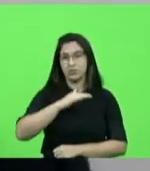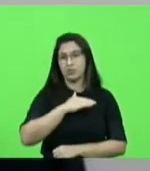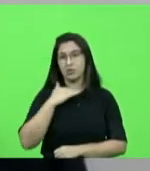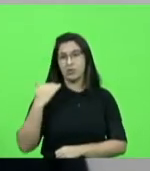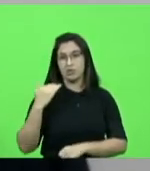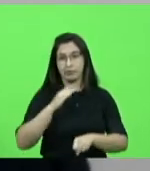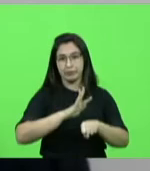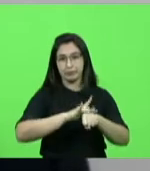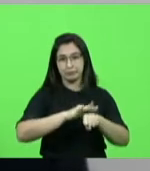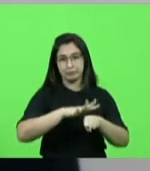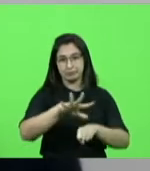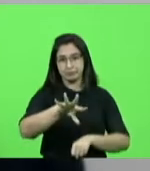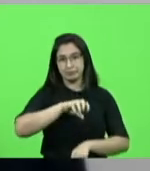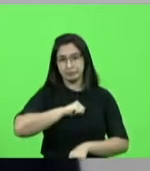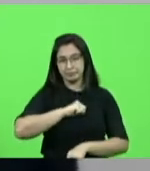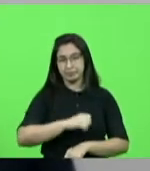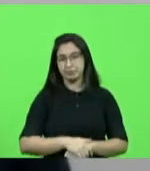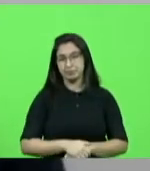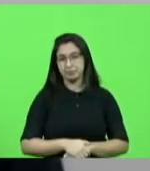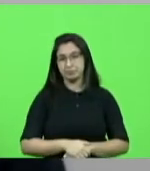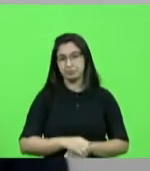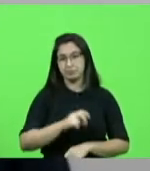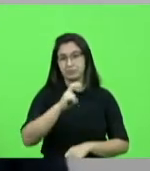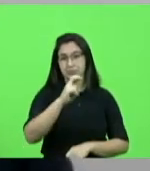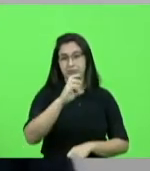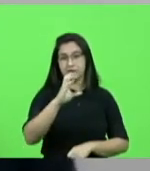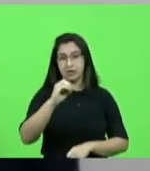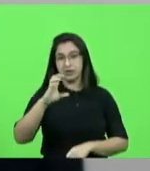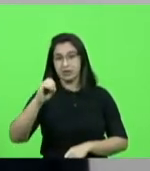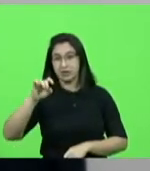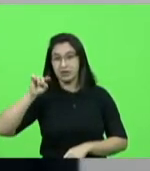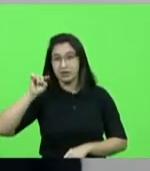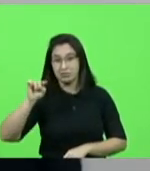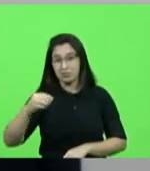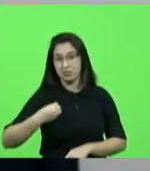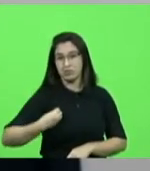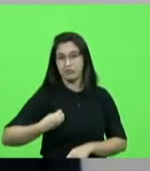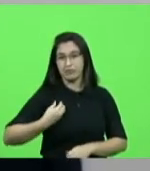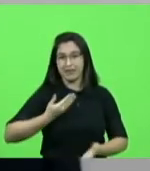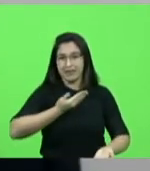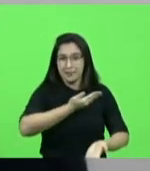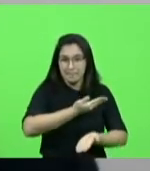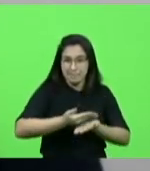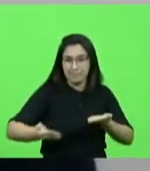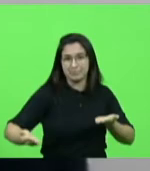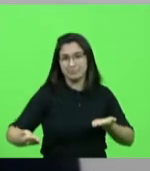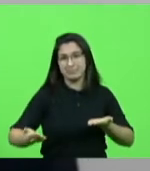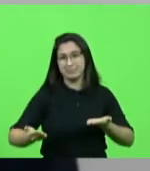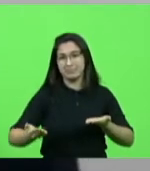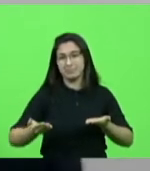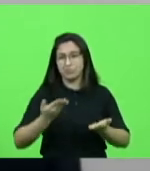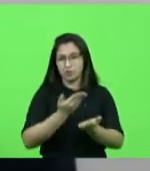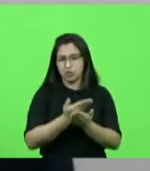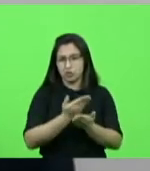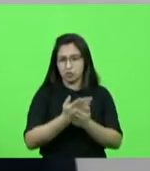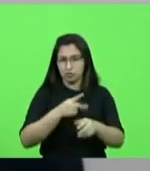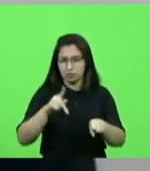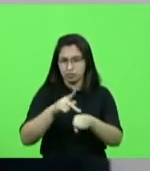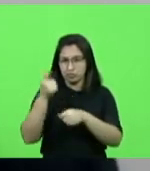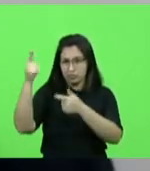Covid-19. São 500 mil vidas perdidas que, segundo um estudo internacional, em média, cada